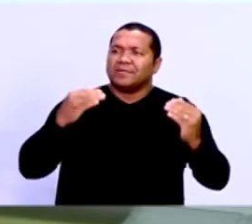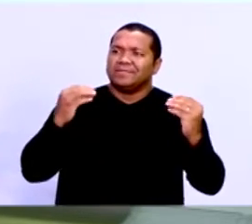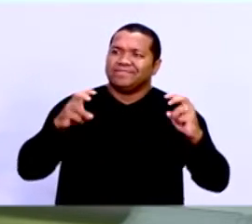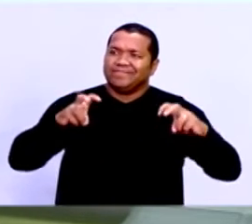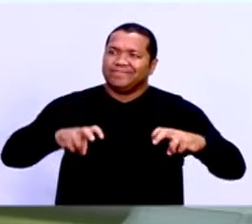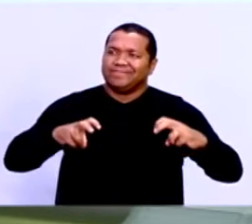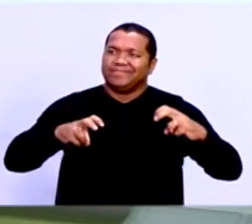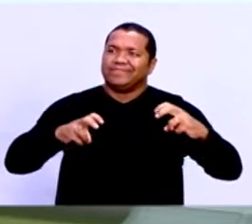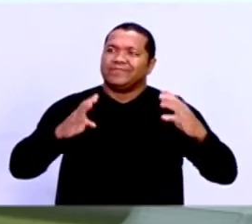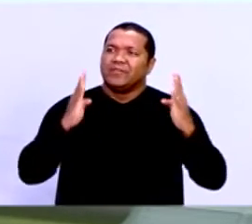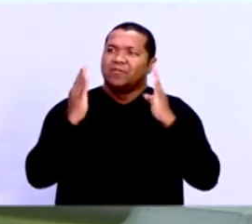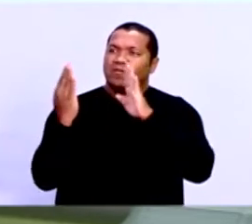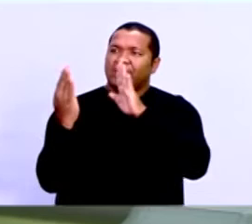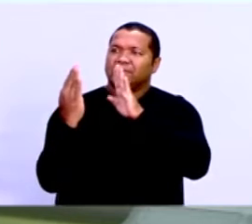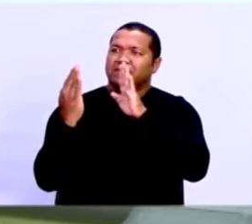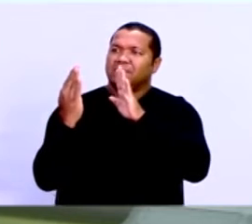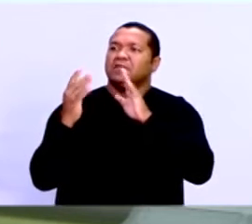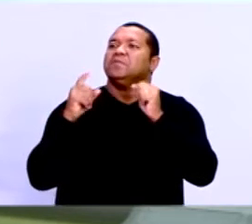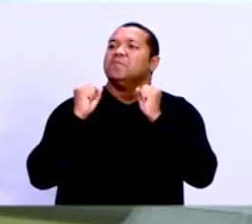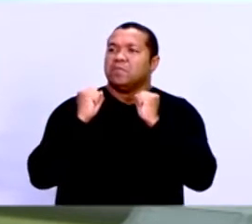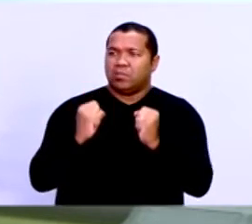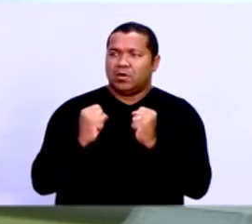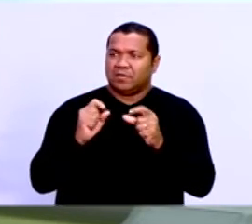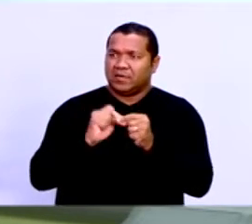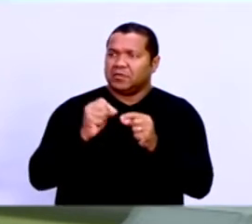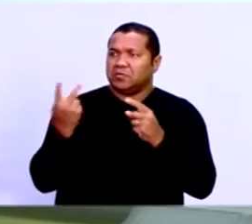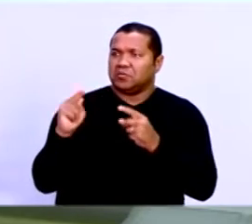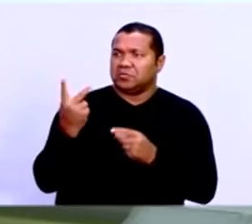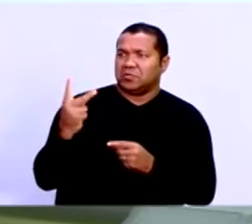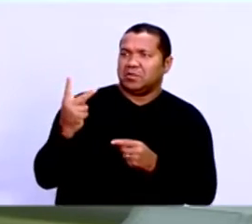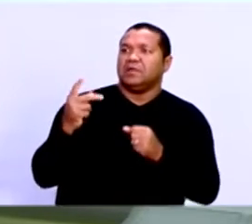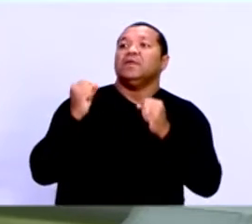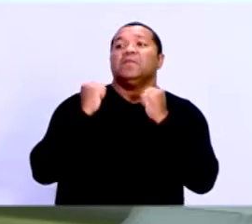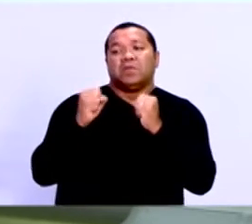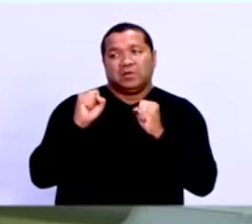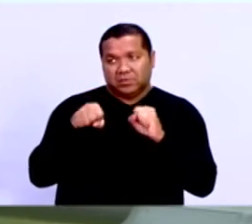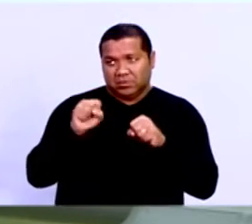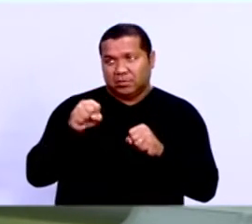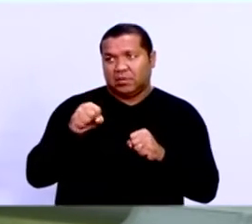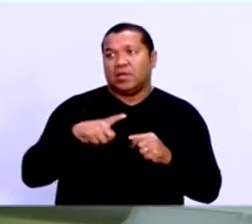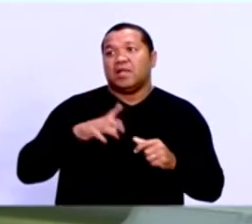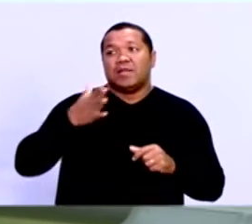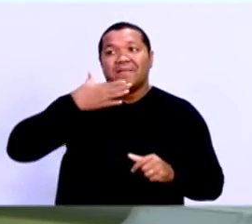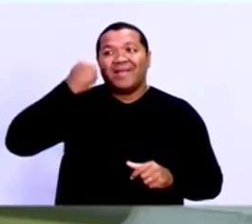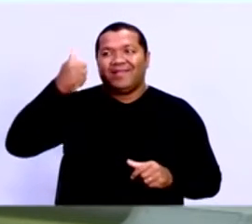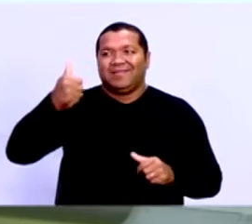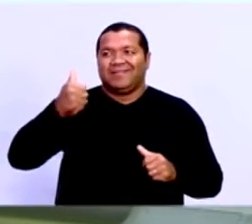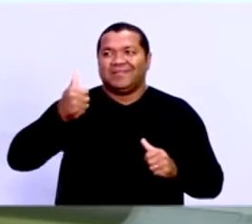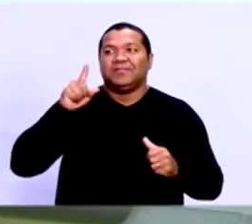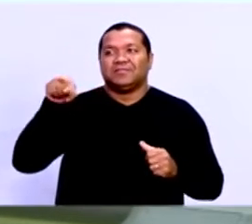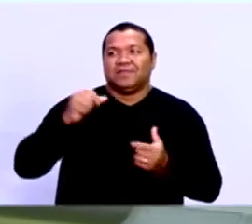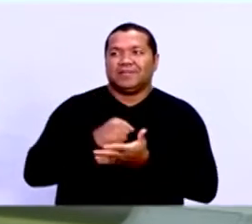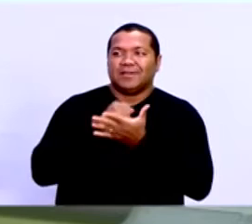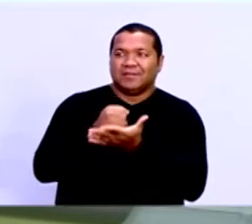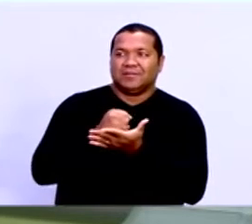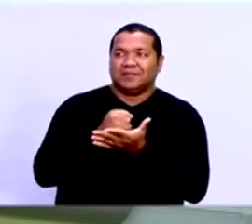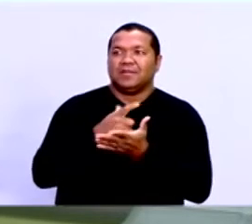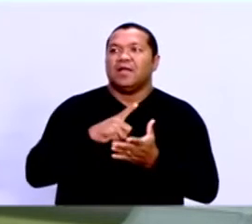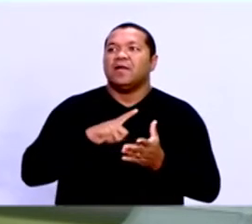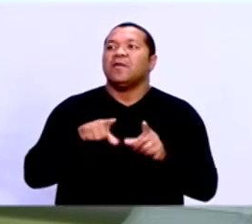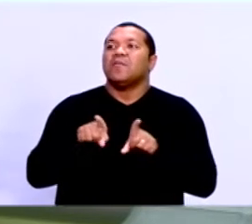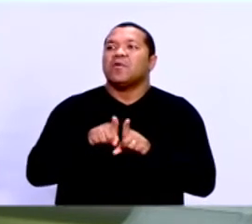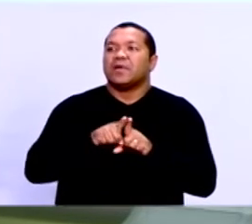poder pegar esses requisitos pode pode e deve até melhor não vai ter 11 uma análise de requisitos